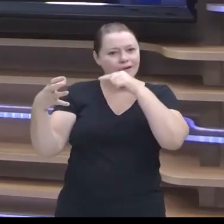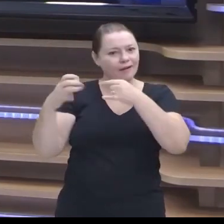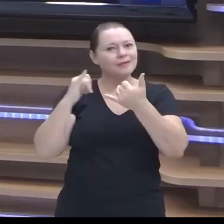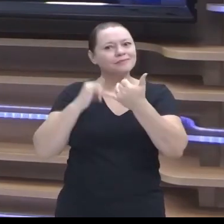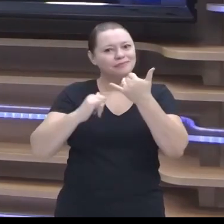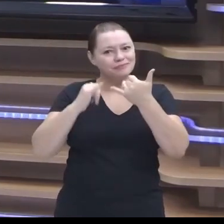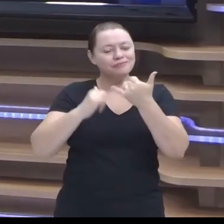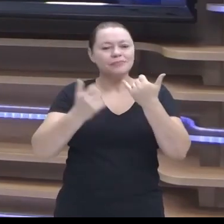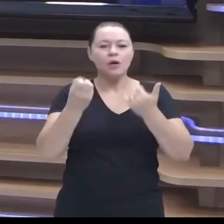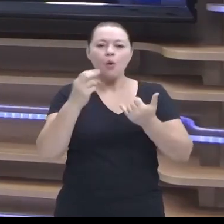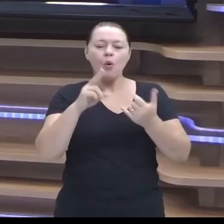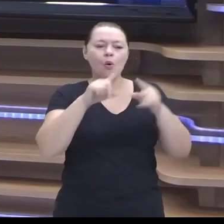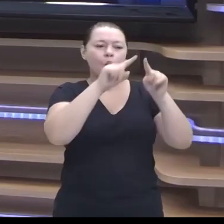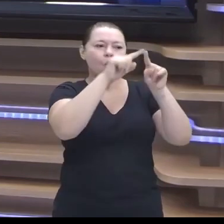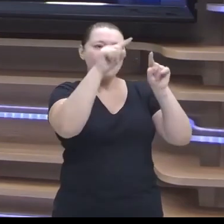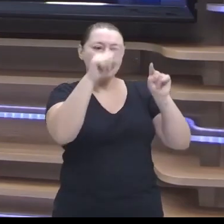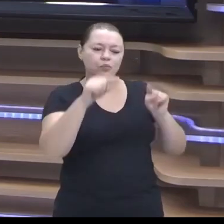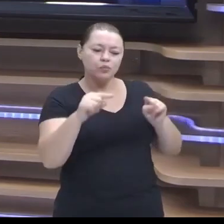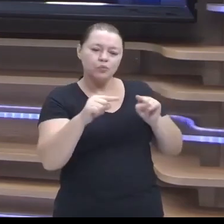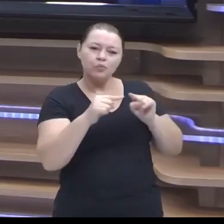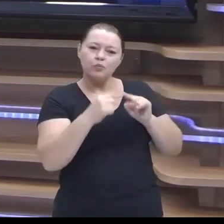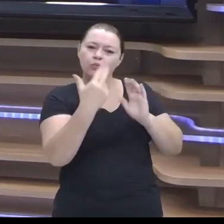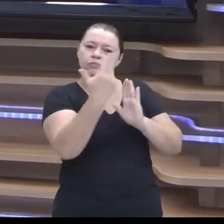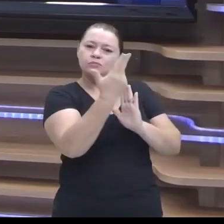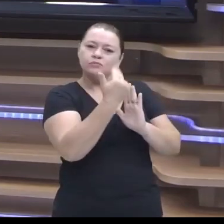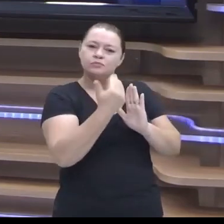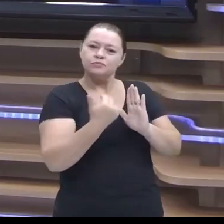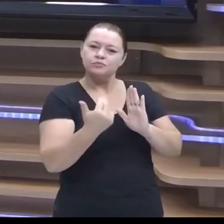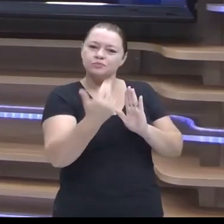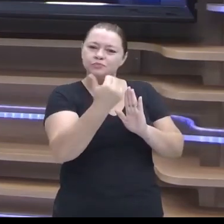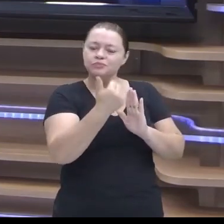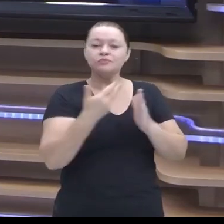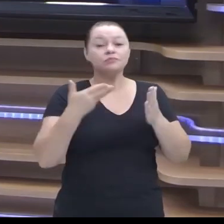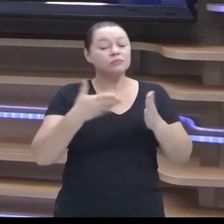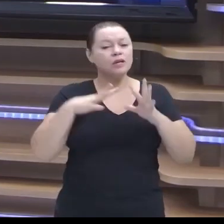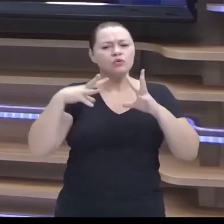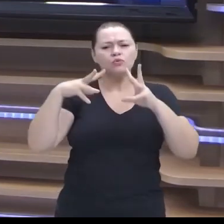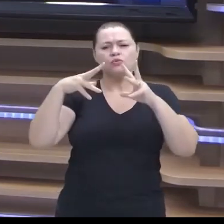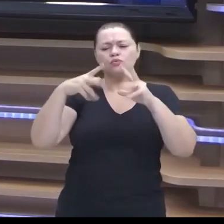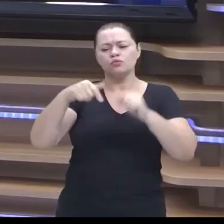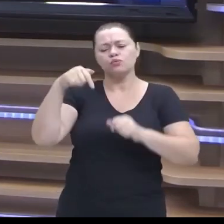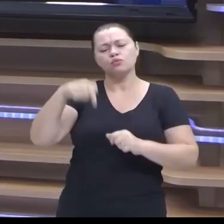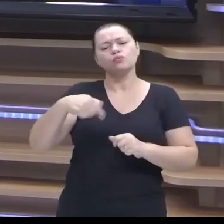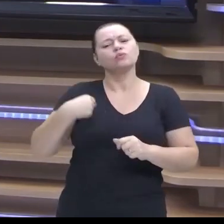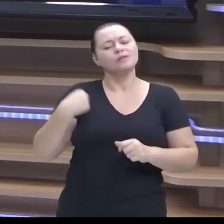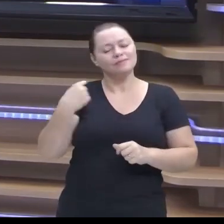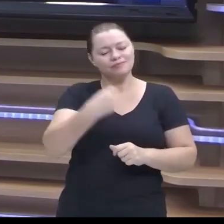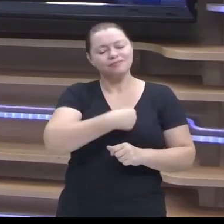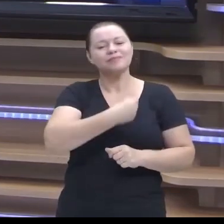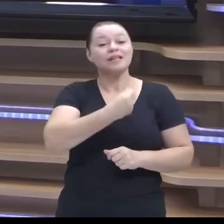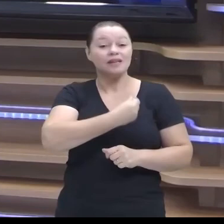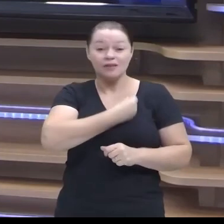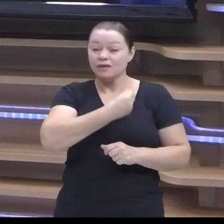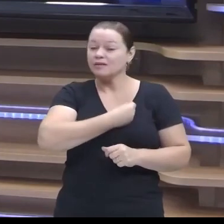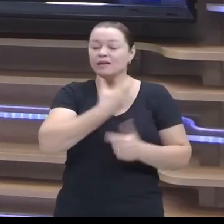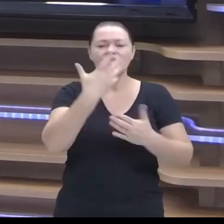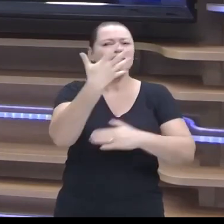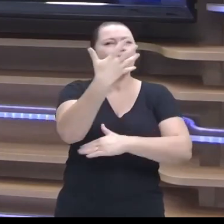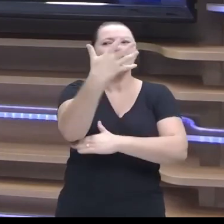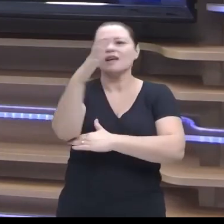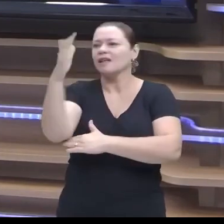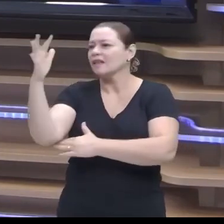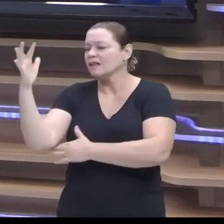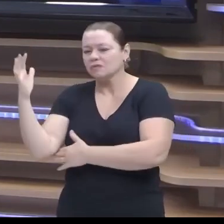quadro. Essas figuras geométricas estão no nosso dia a dia, estão ao nosso redor, seja na natureza